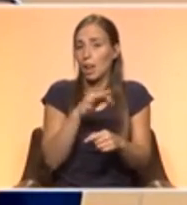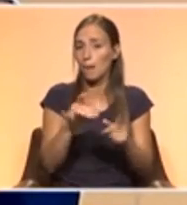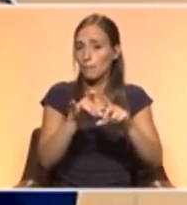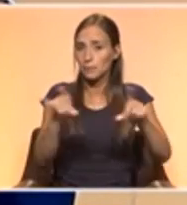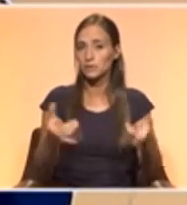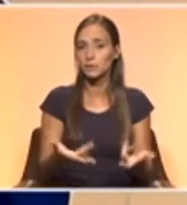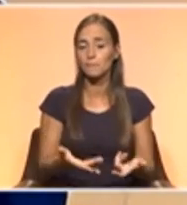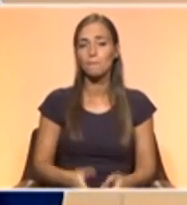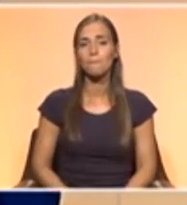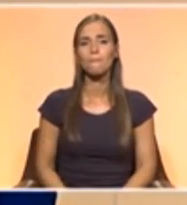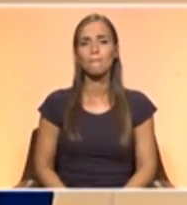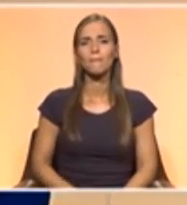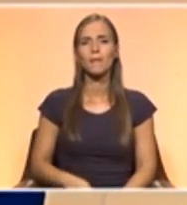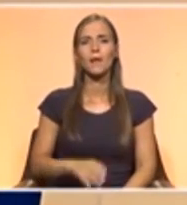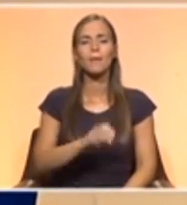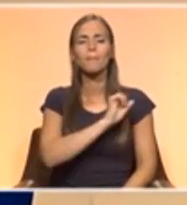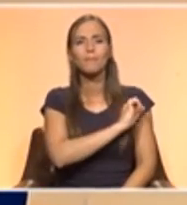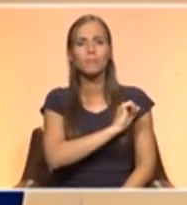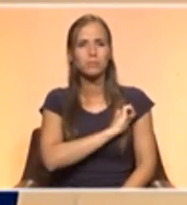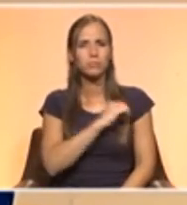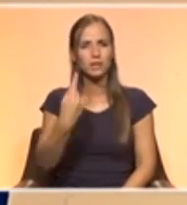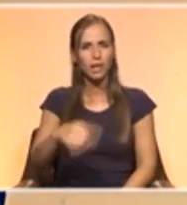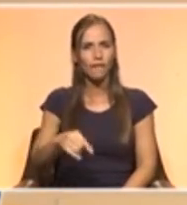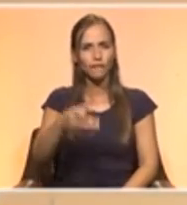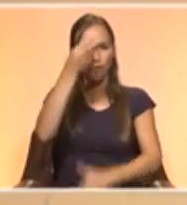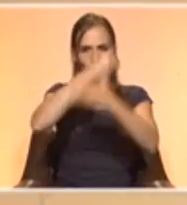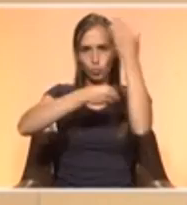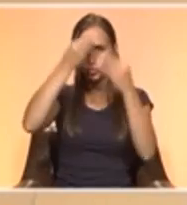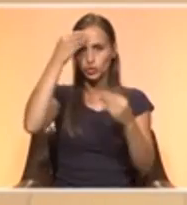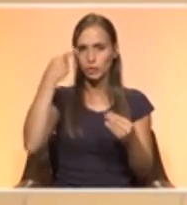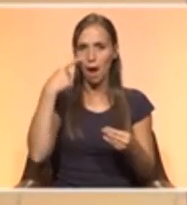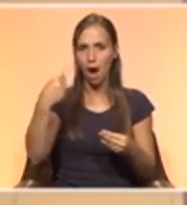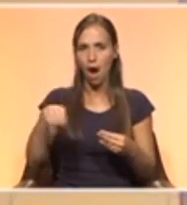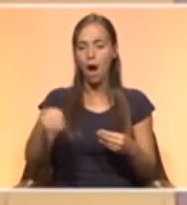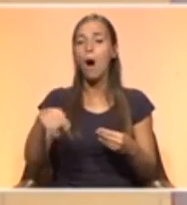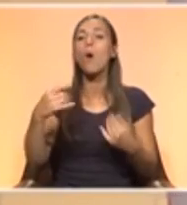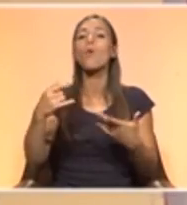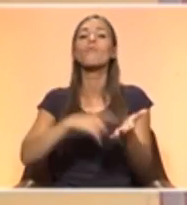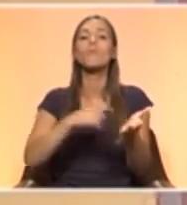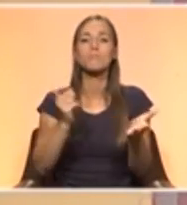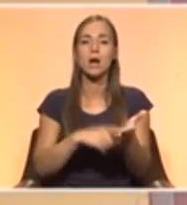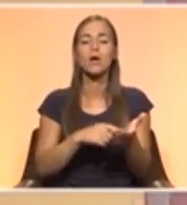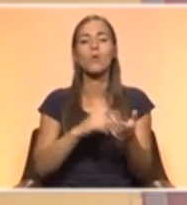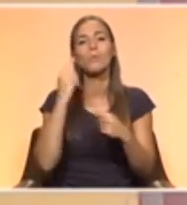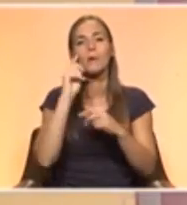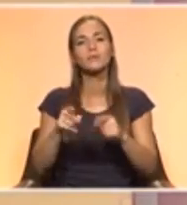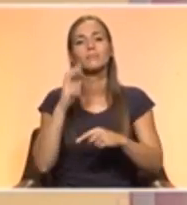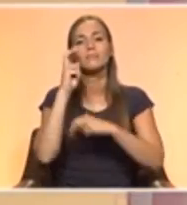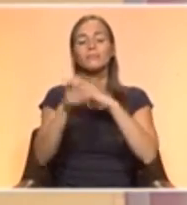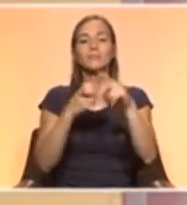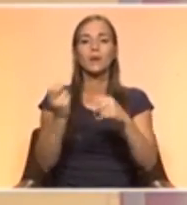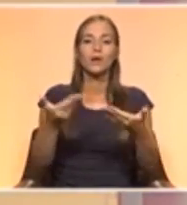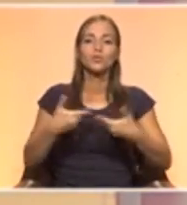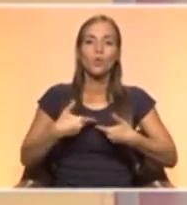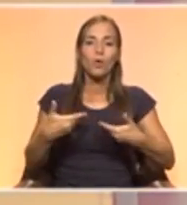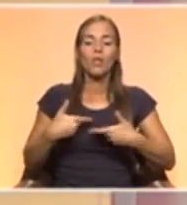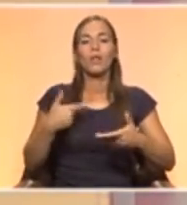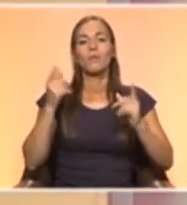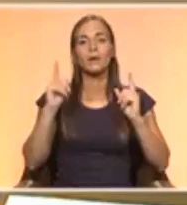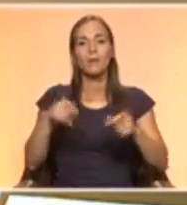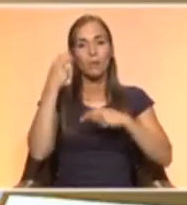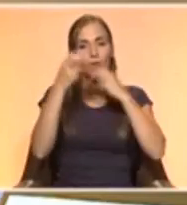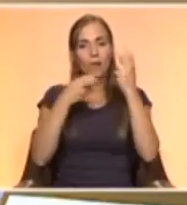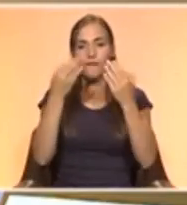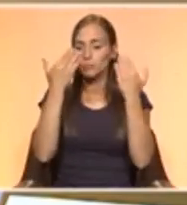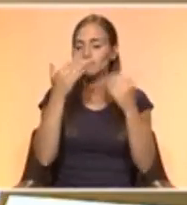formados nesta área têm noção do potencial que tem à frente deles ou ainda não ou começam a procurar ajuda e começam a procurar formação eh está precisamente nessa